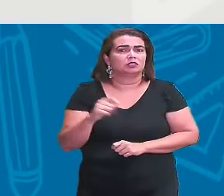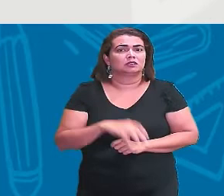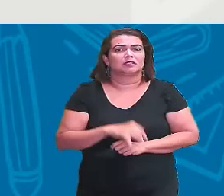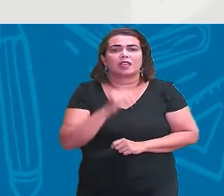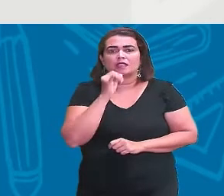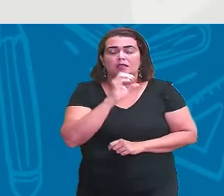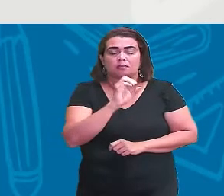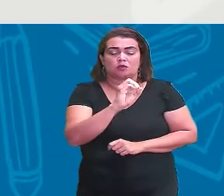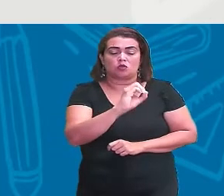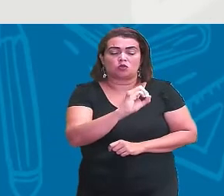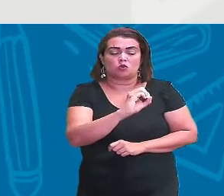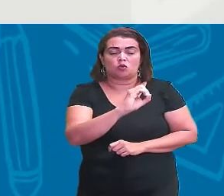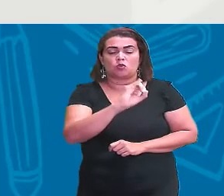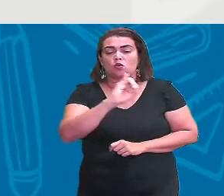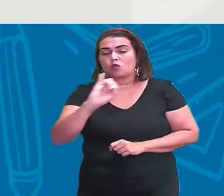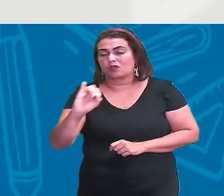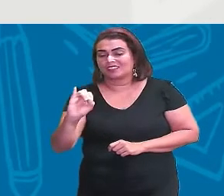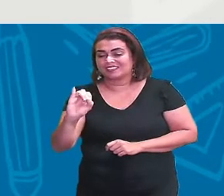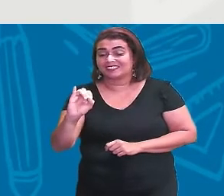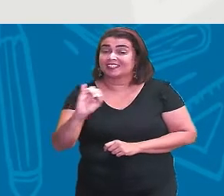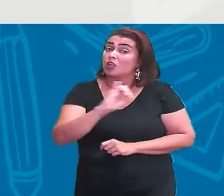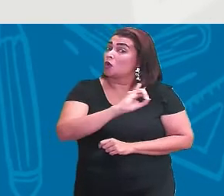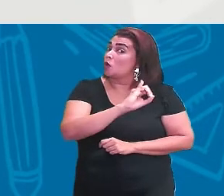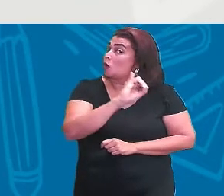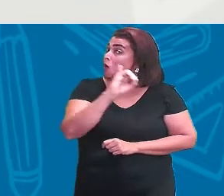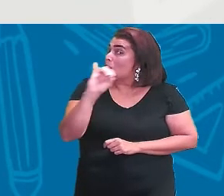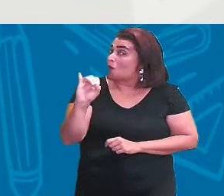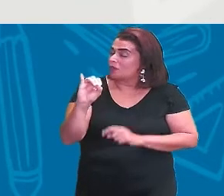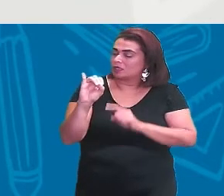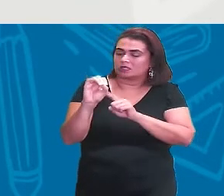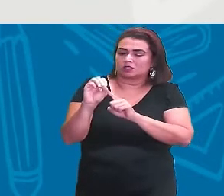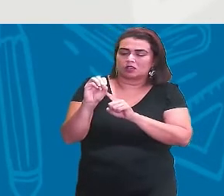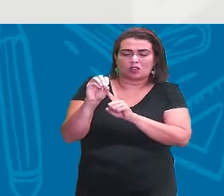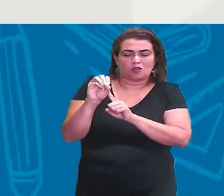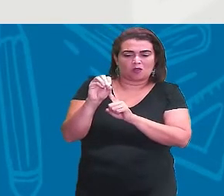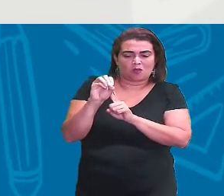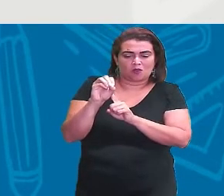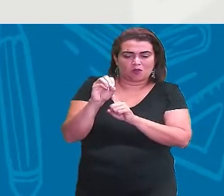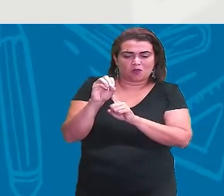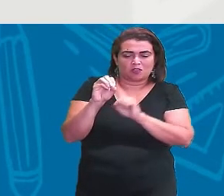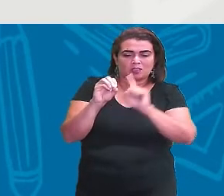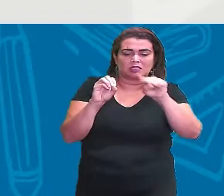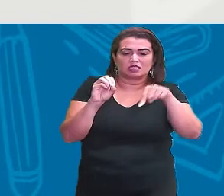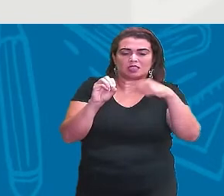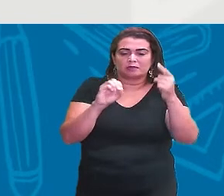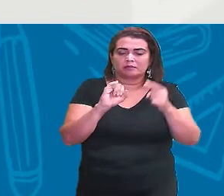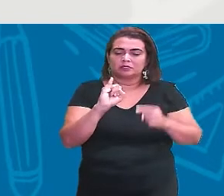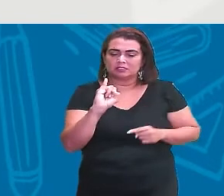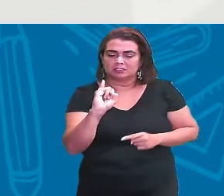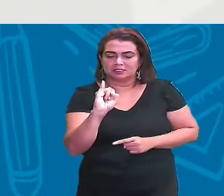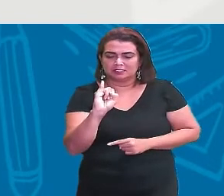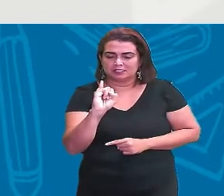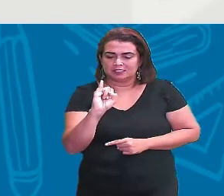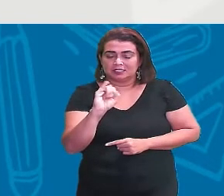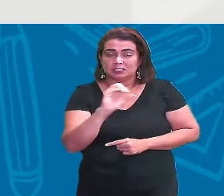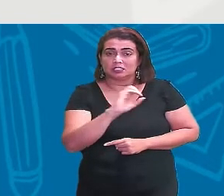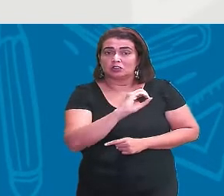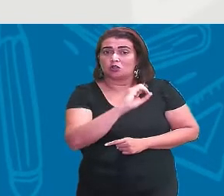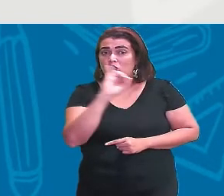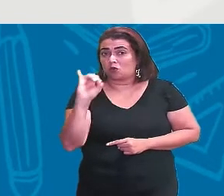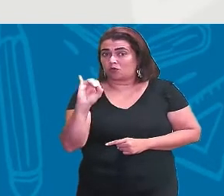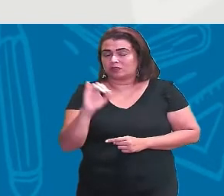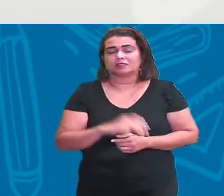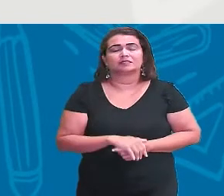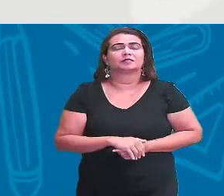oi, olha, eu usei o O e usei a letrinha I, oi. Temos também